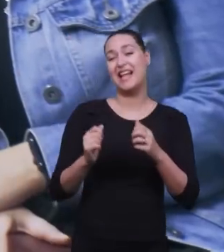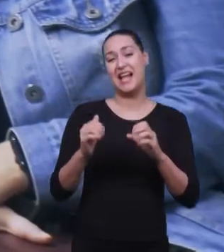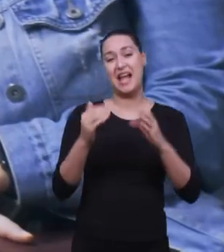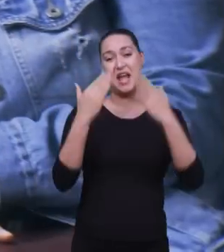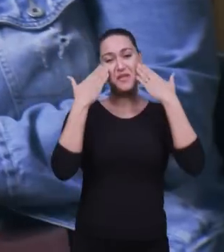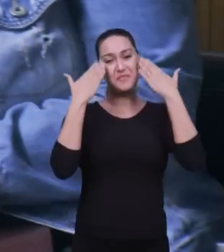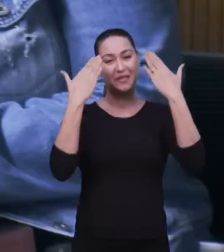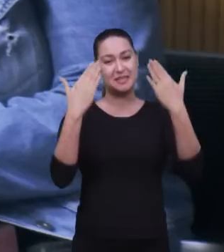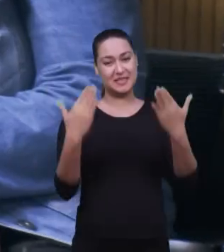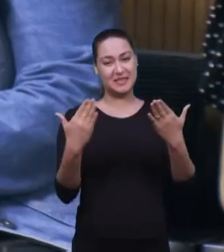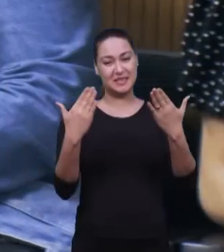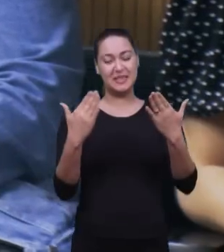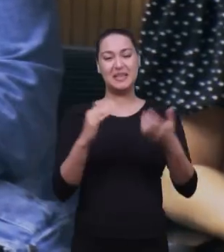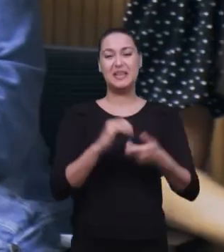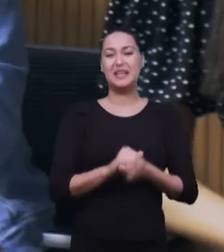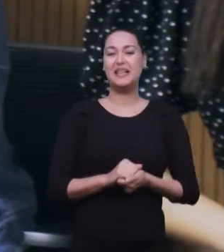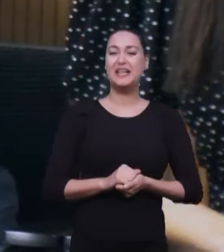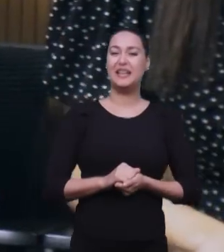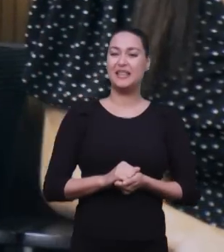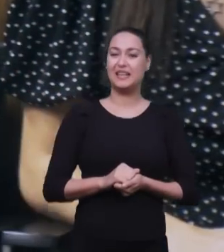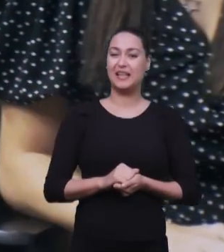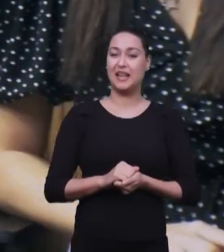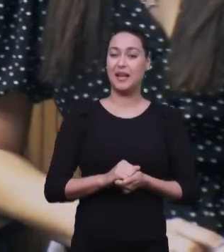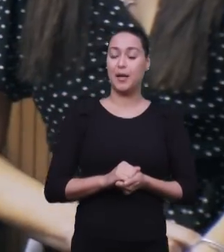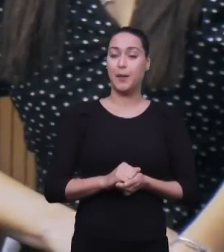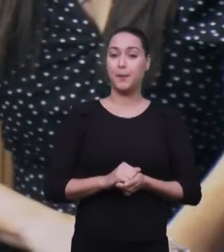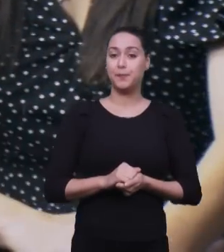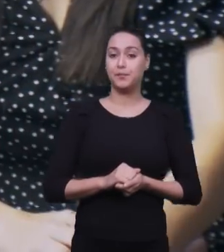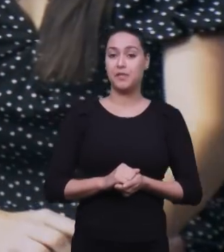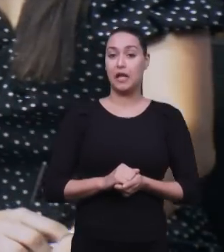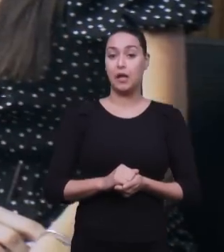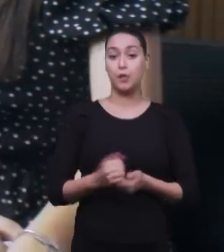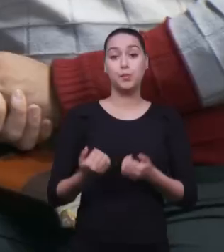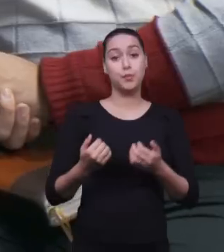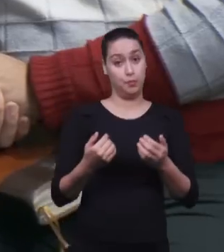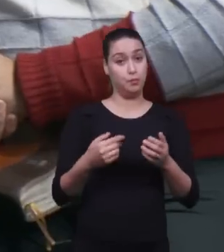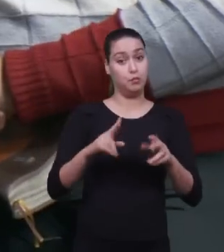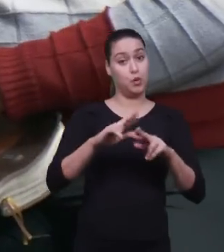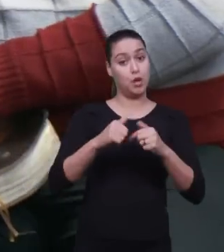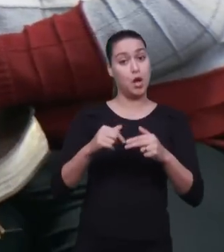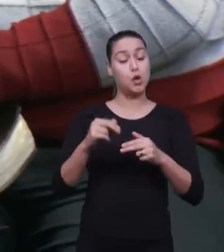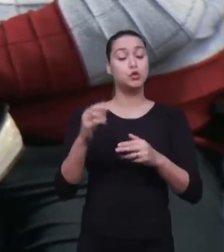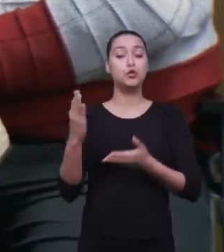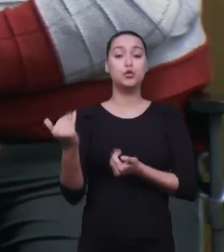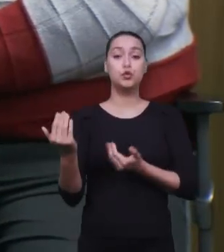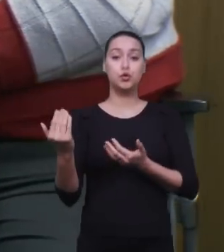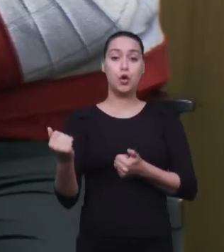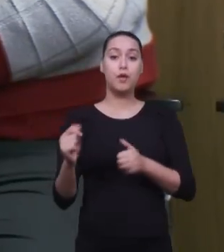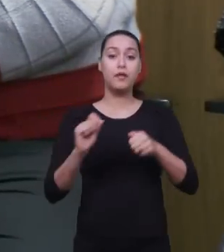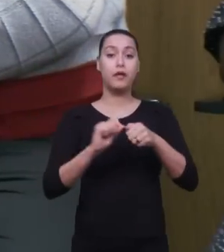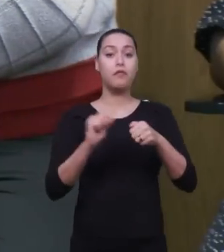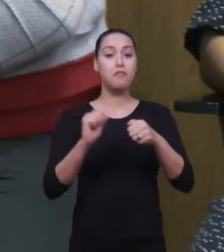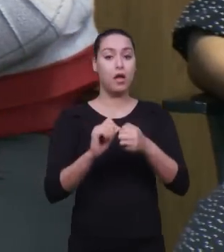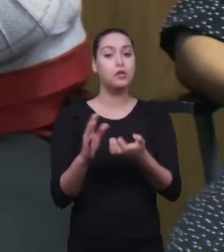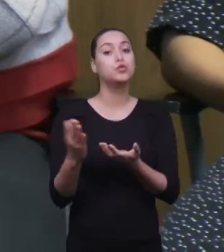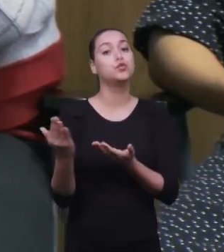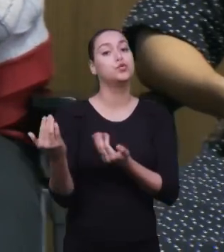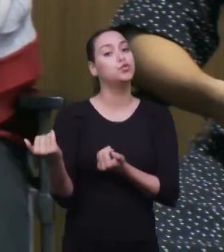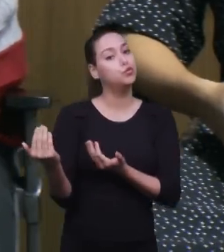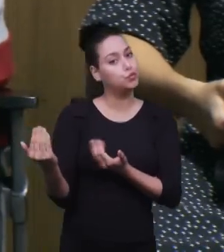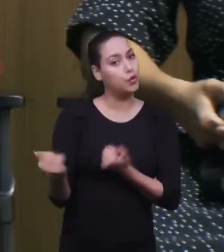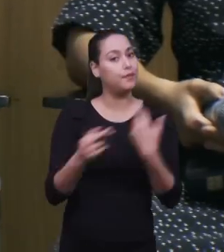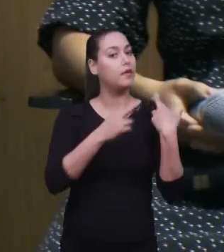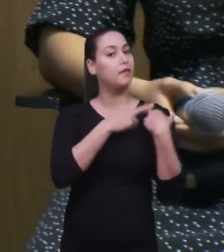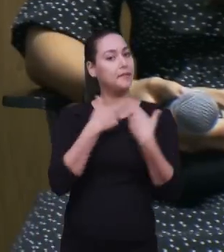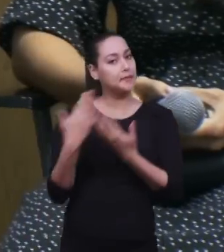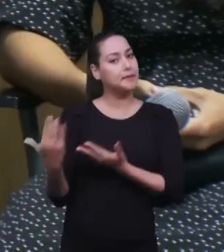programa. Esse programa, na nossa divulgação, nós falamos um programa para os jovens, feito pelos jovens. Então, essa turma que está